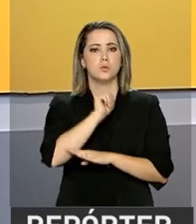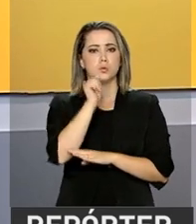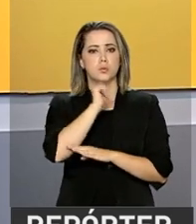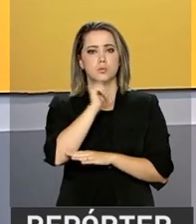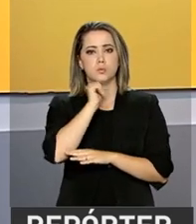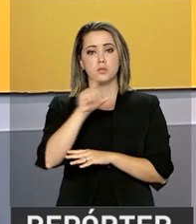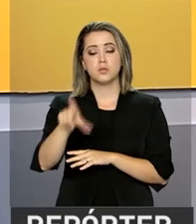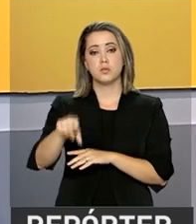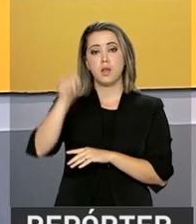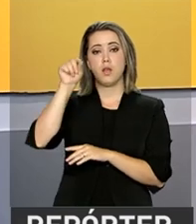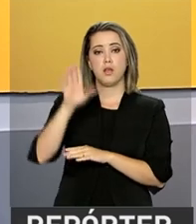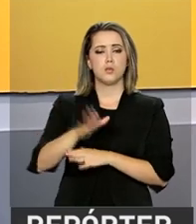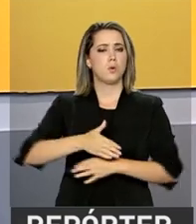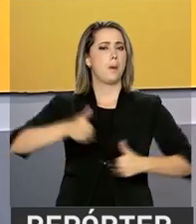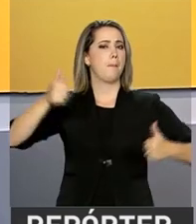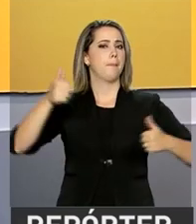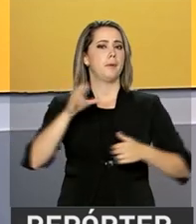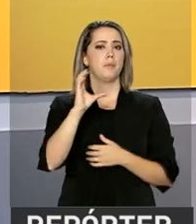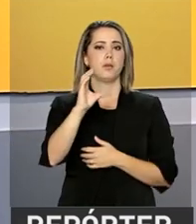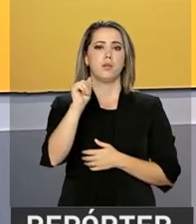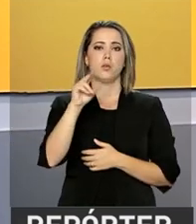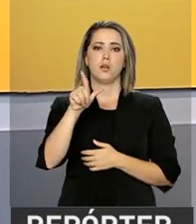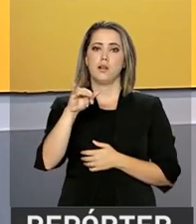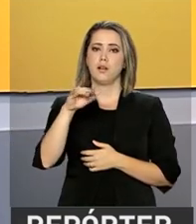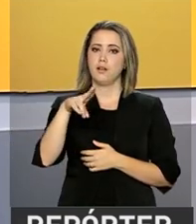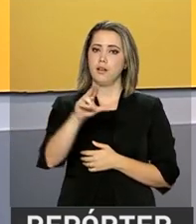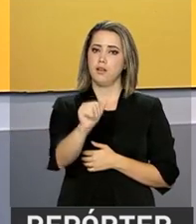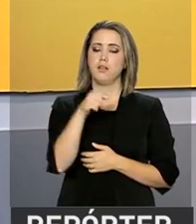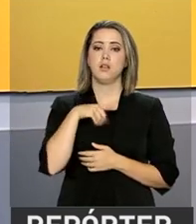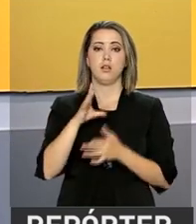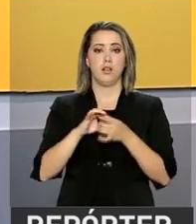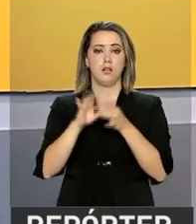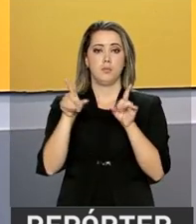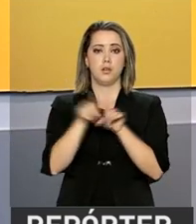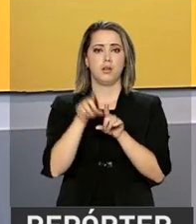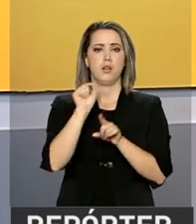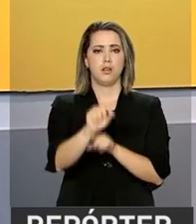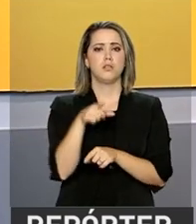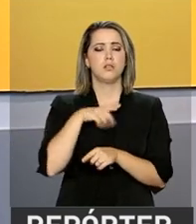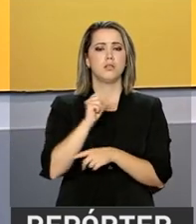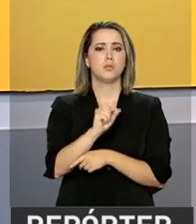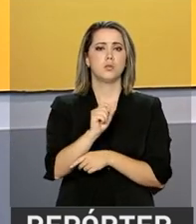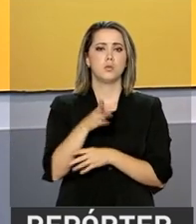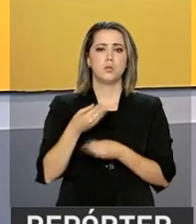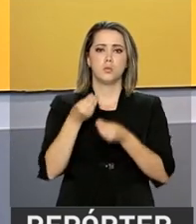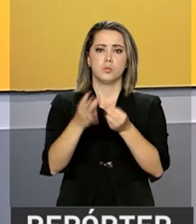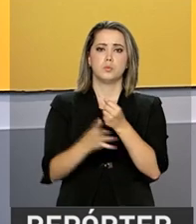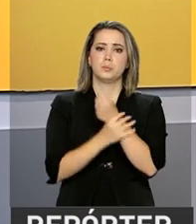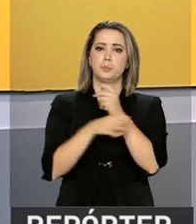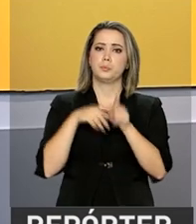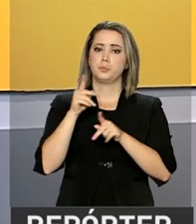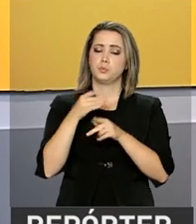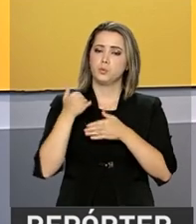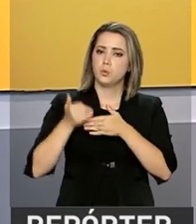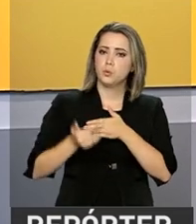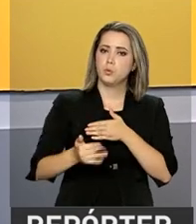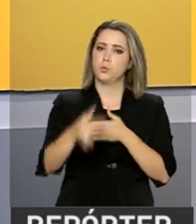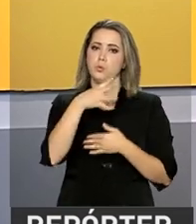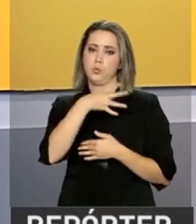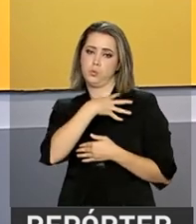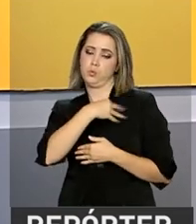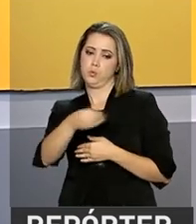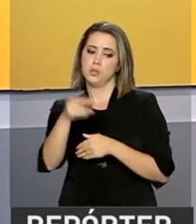para ajudar as mulheres a escolherem uma clínica licenciada e, com isso, garantir mais segurança